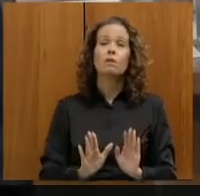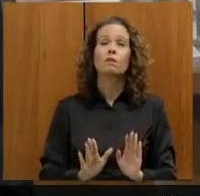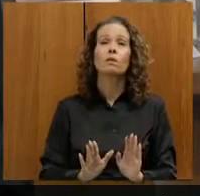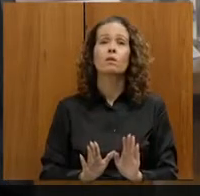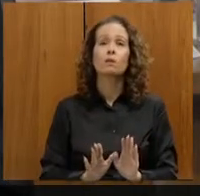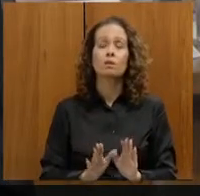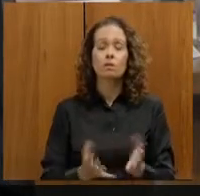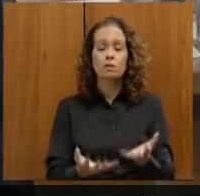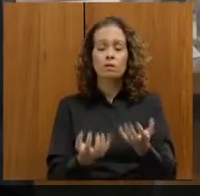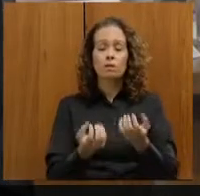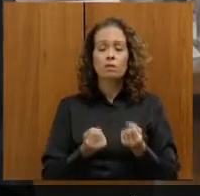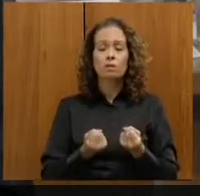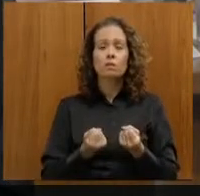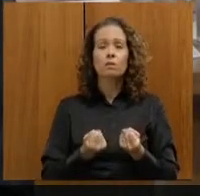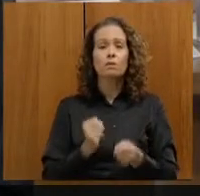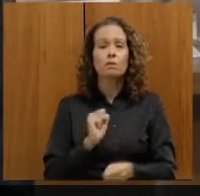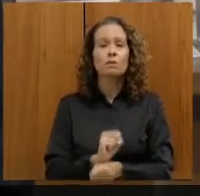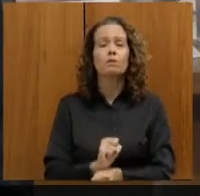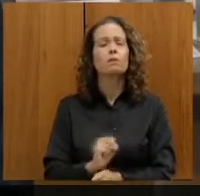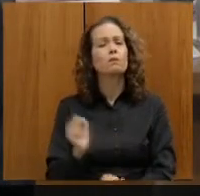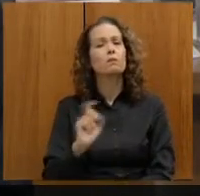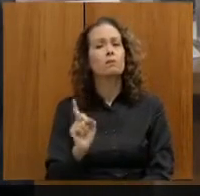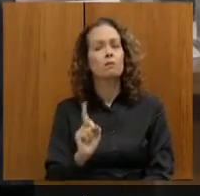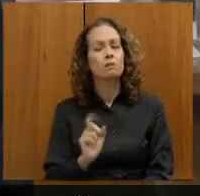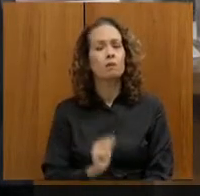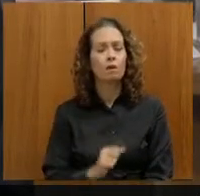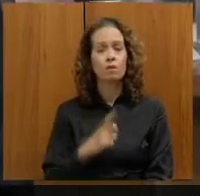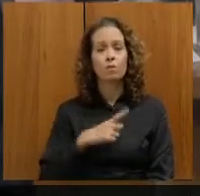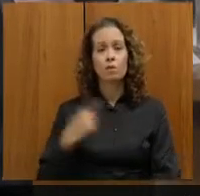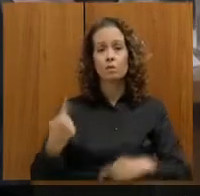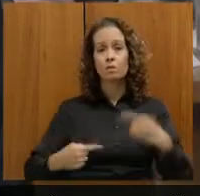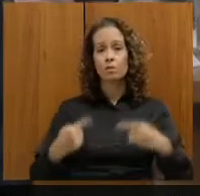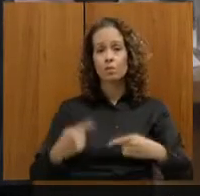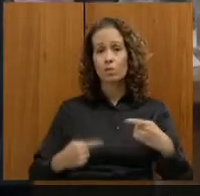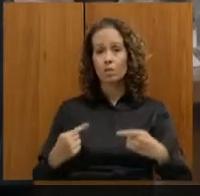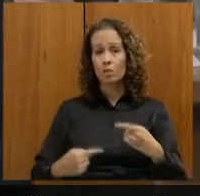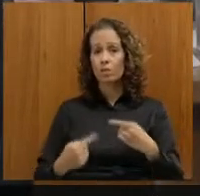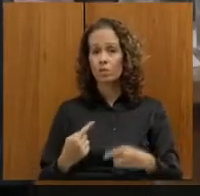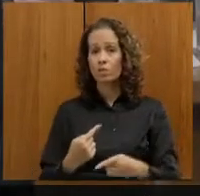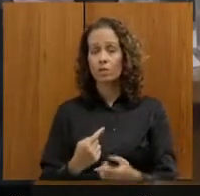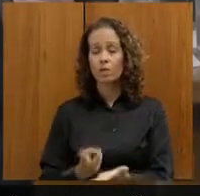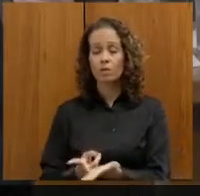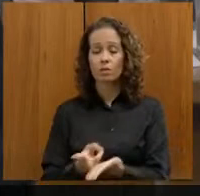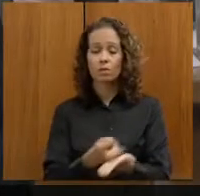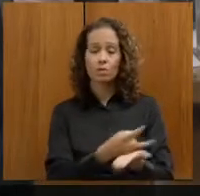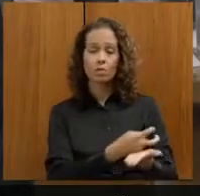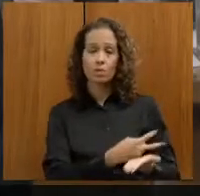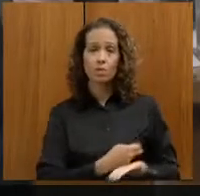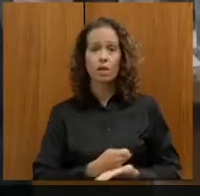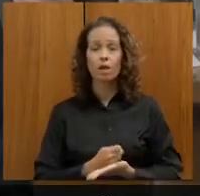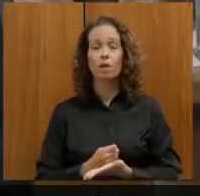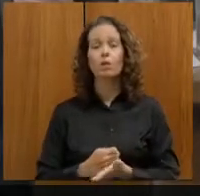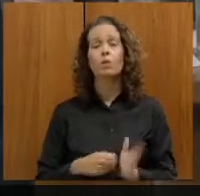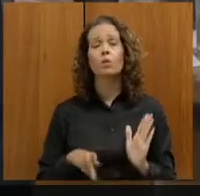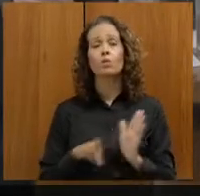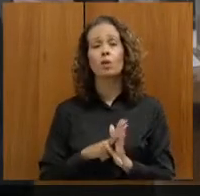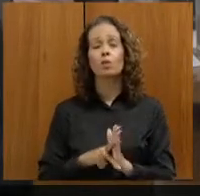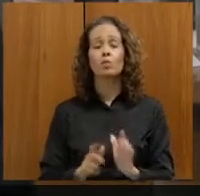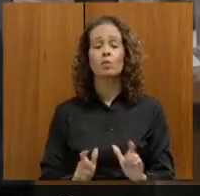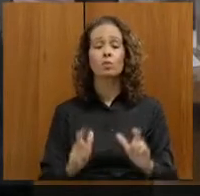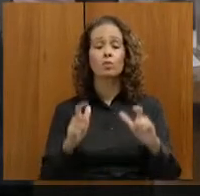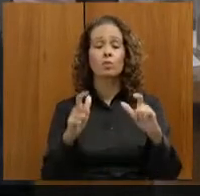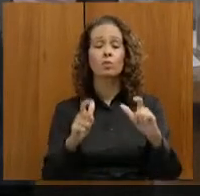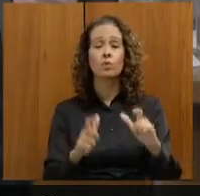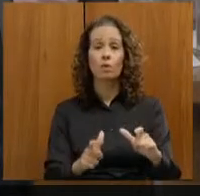não vai deixar de arrecadar a partir do momento da política de tributária setorial não individual setorial